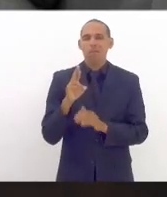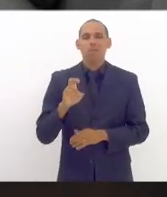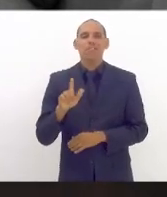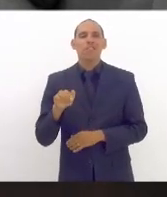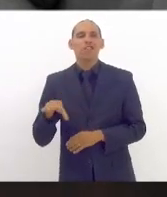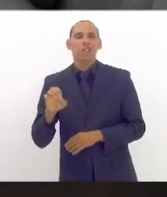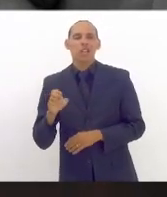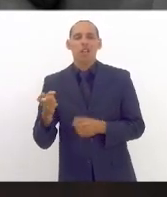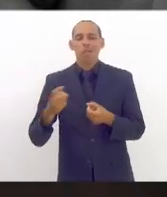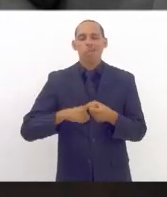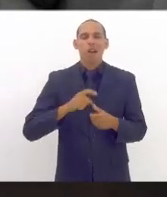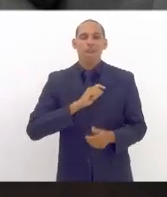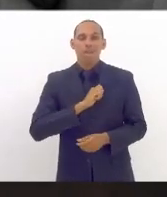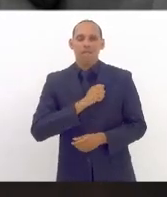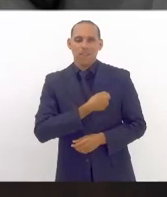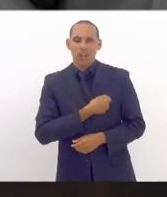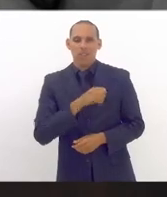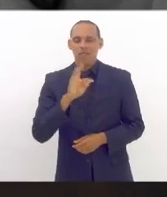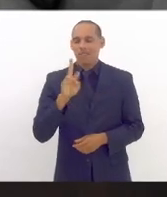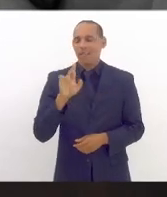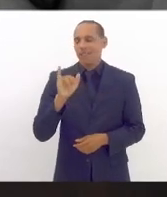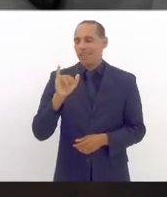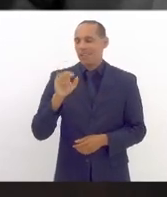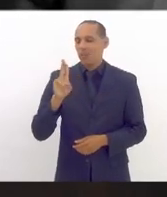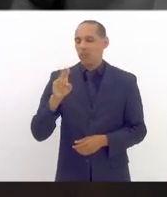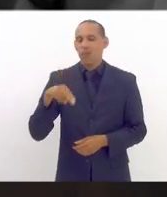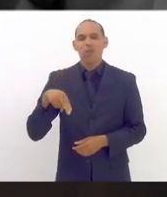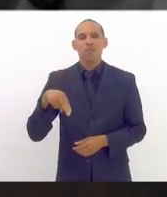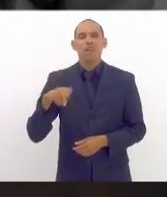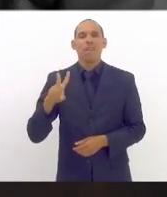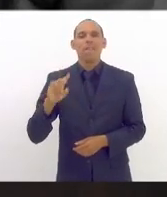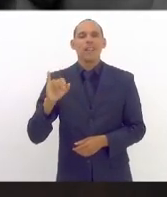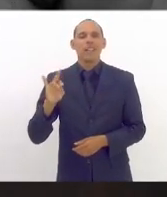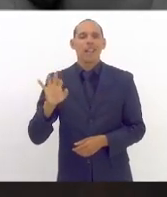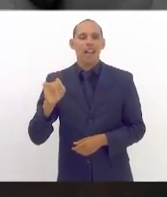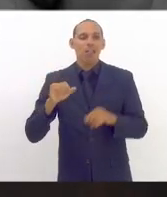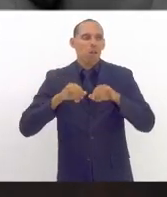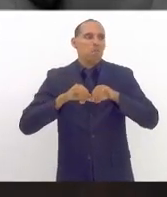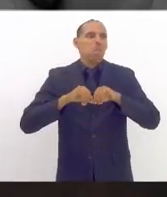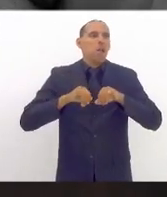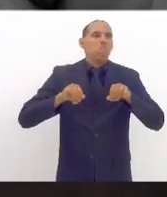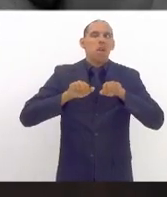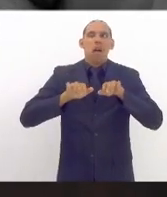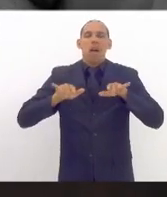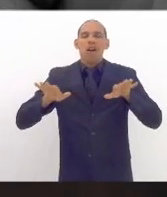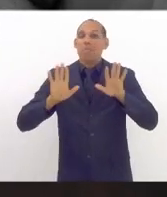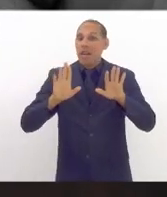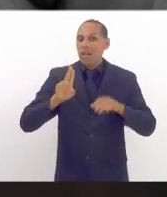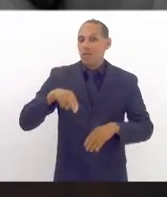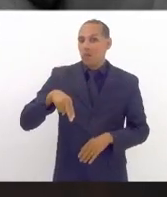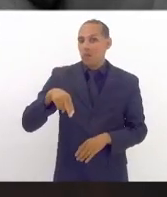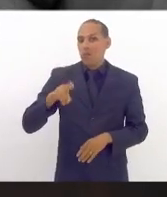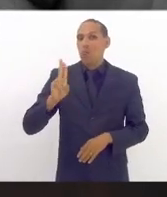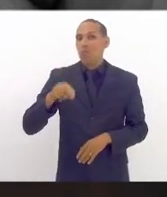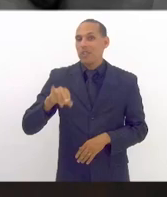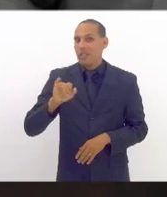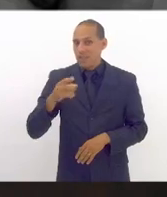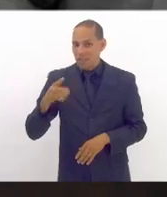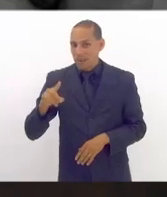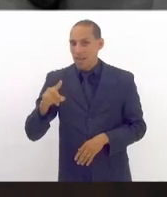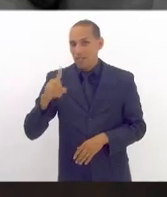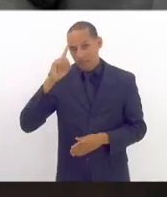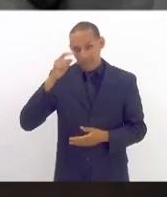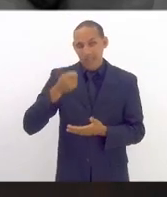de recuperação fiscal o triunfo virato bota a boca no mundo agora quando a união decide